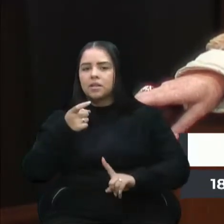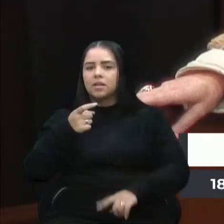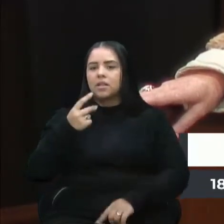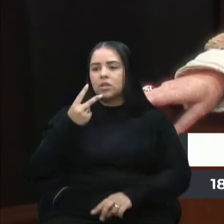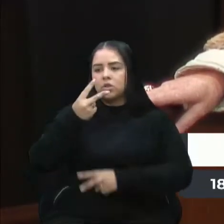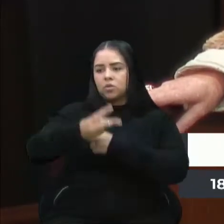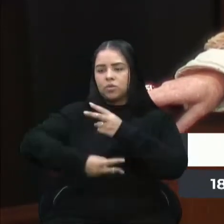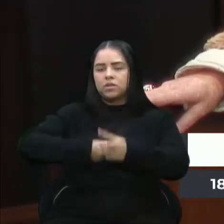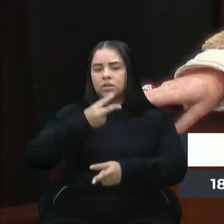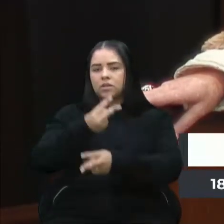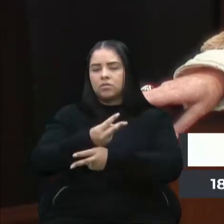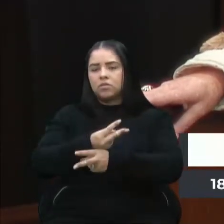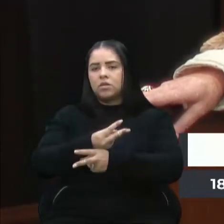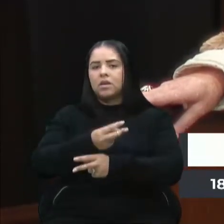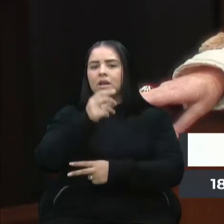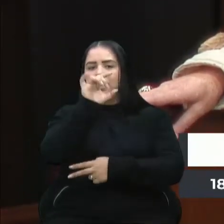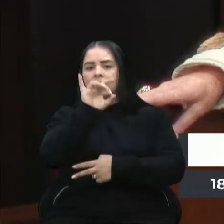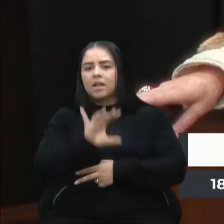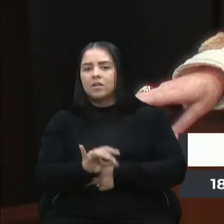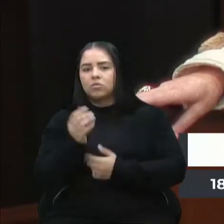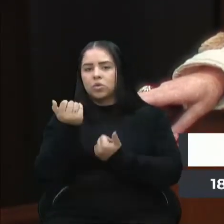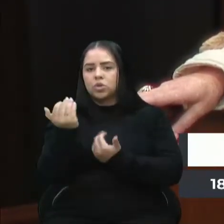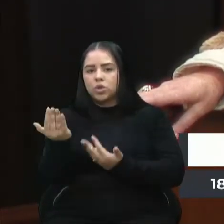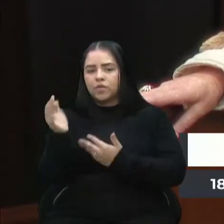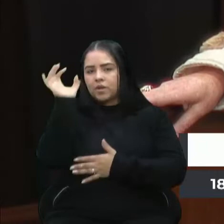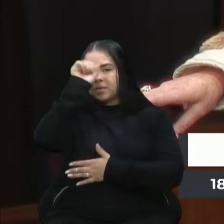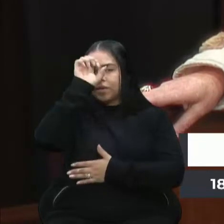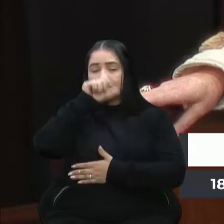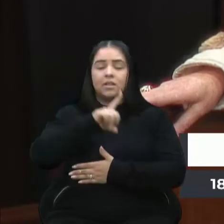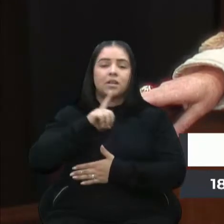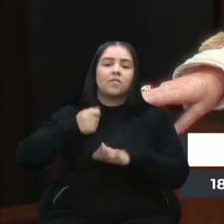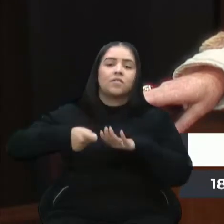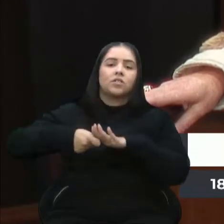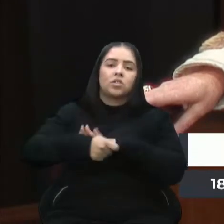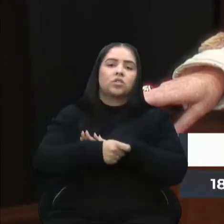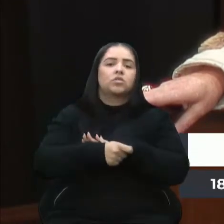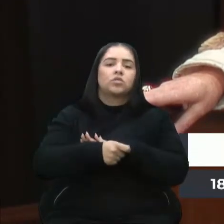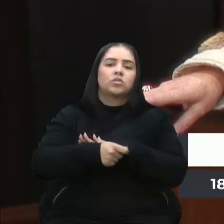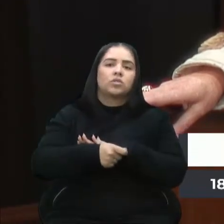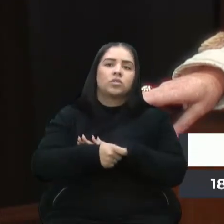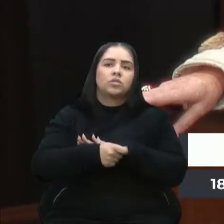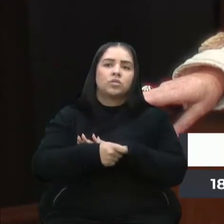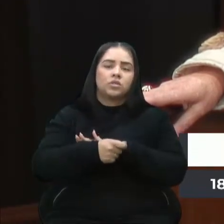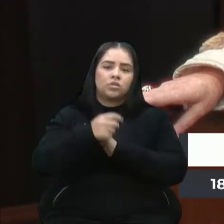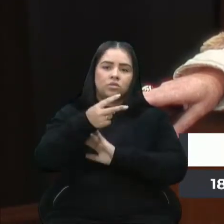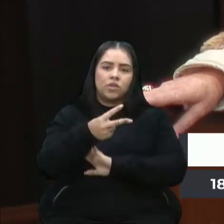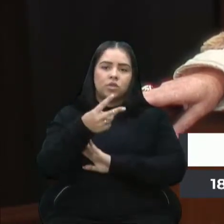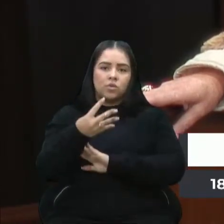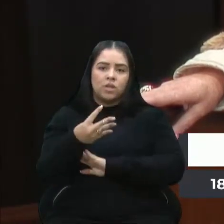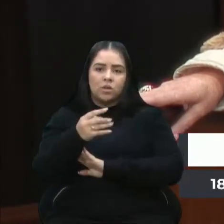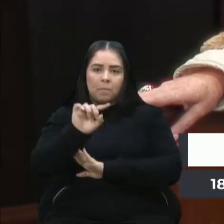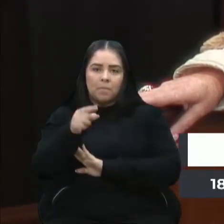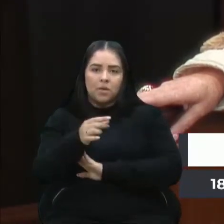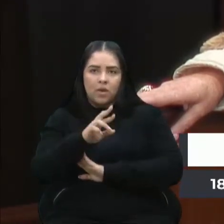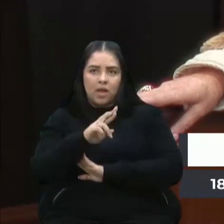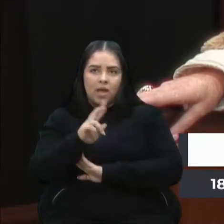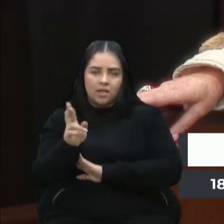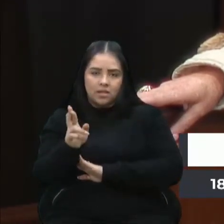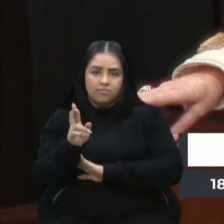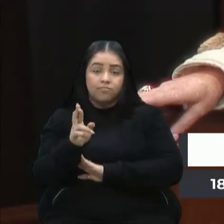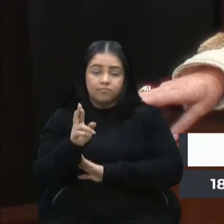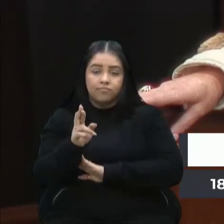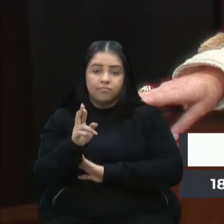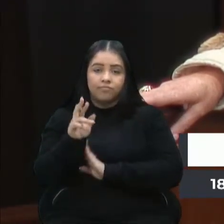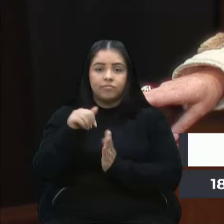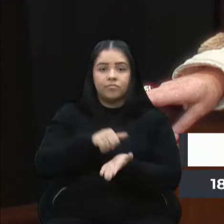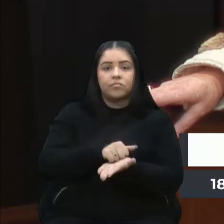anos. Então, cada jovem aprendiz tem um investimento para o empresário de R$24.000. A